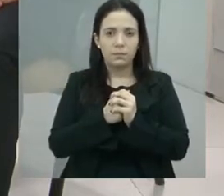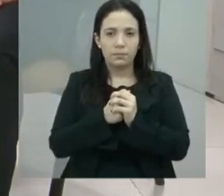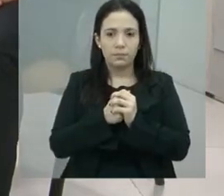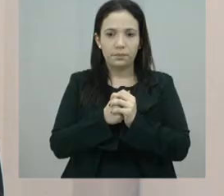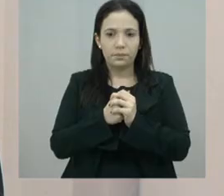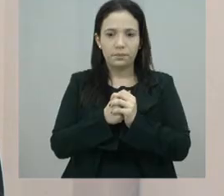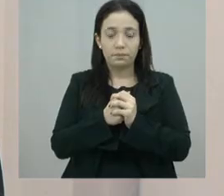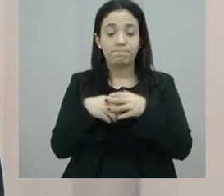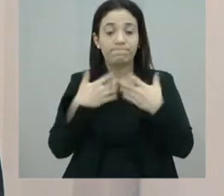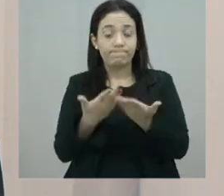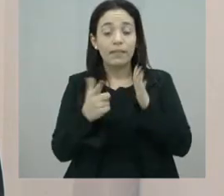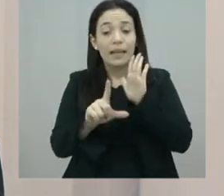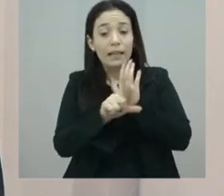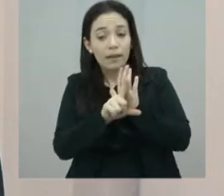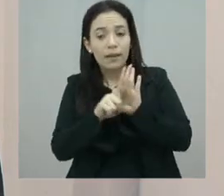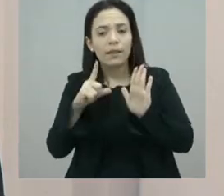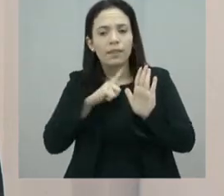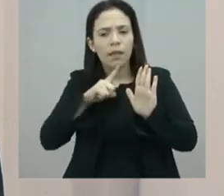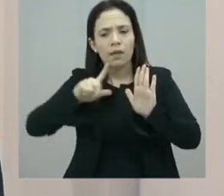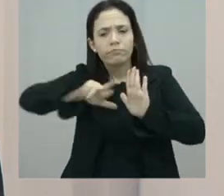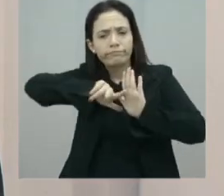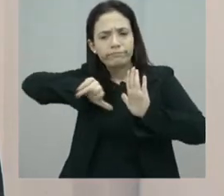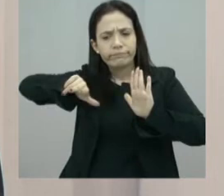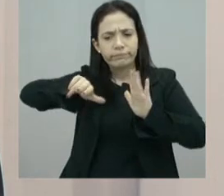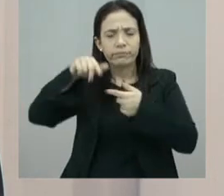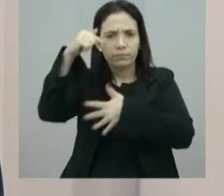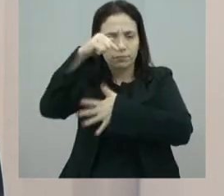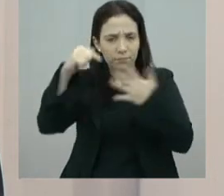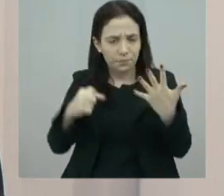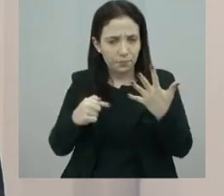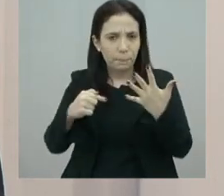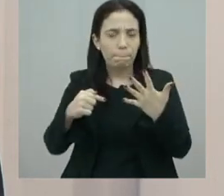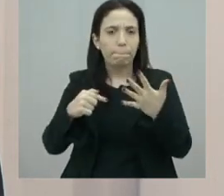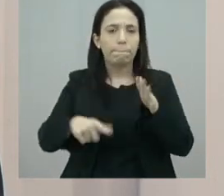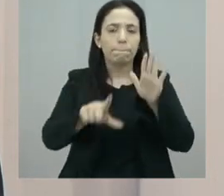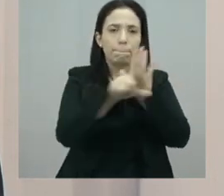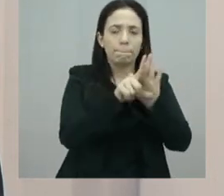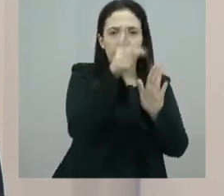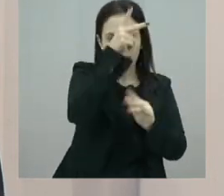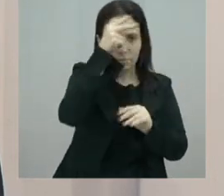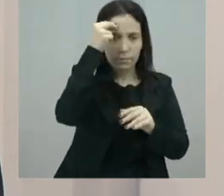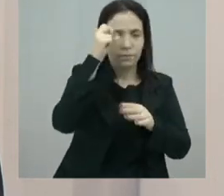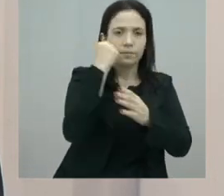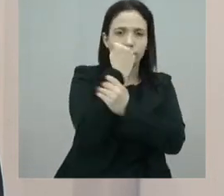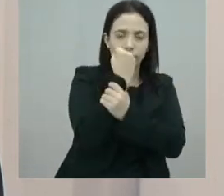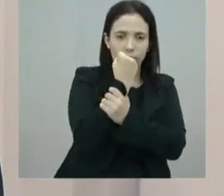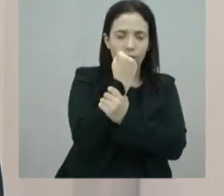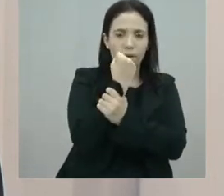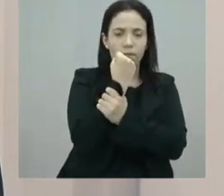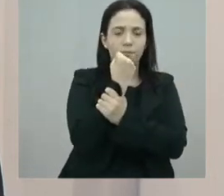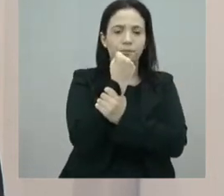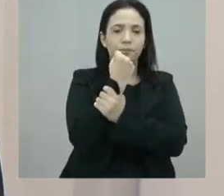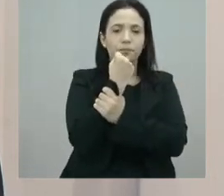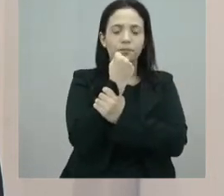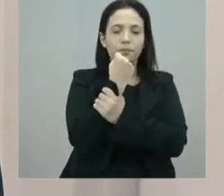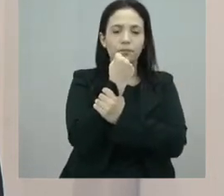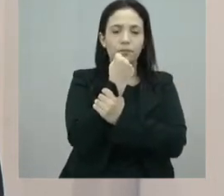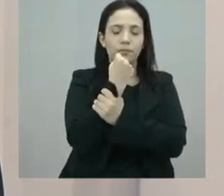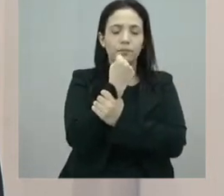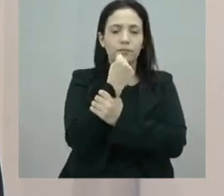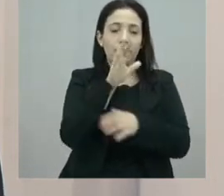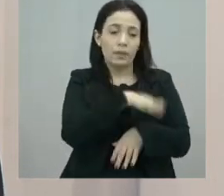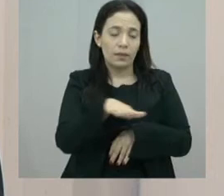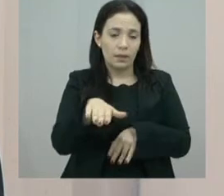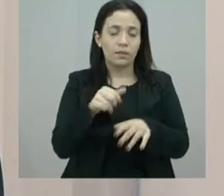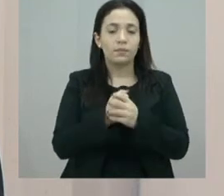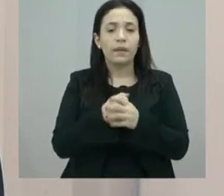Veja bem, a lei ela traz atribuições tanto para as redes municipais de prevenção, de proteção da infância e